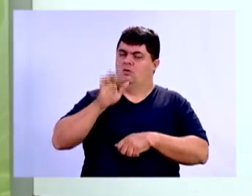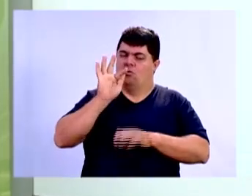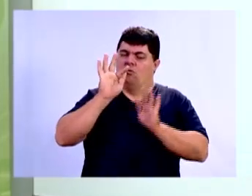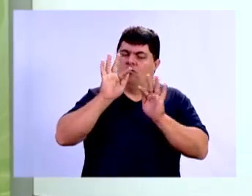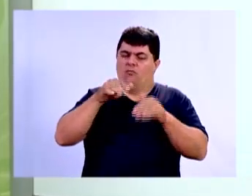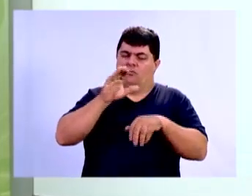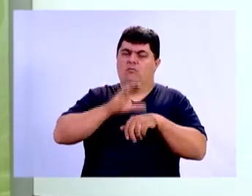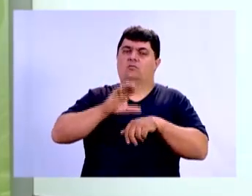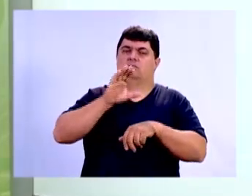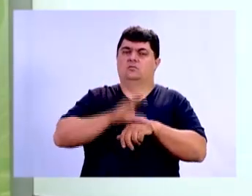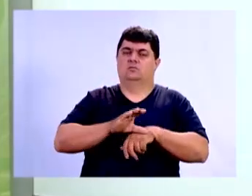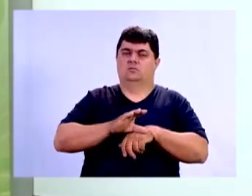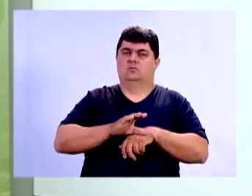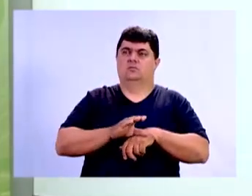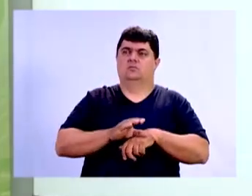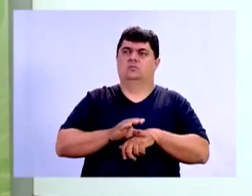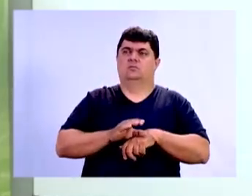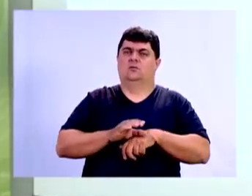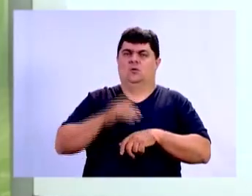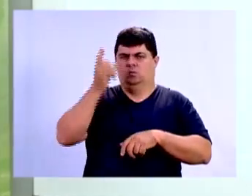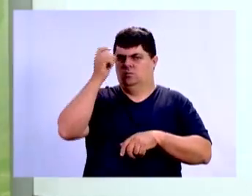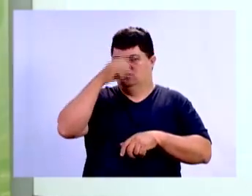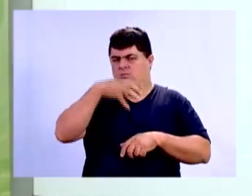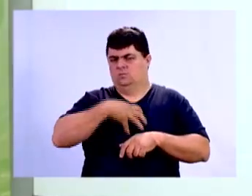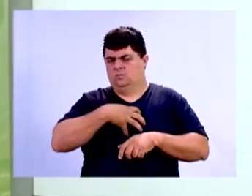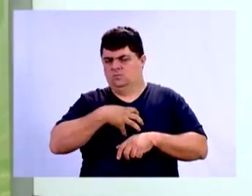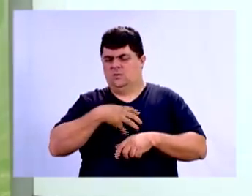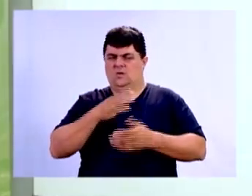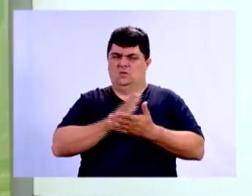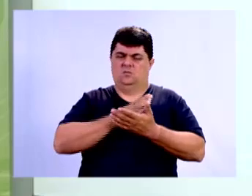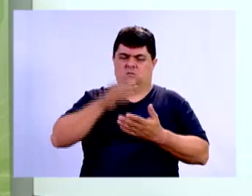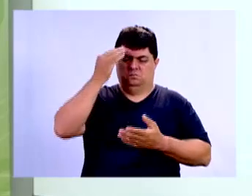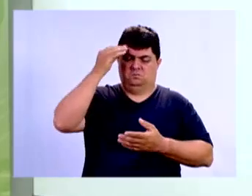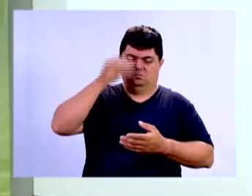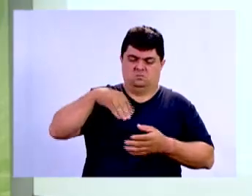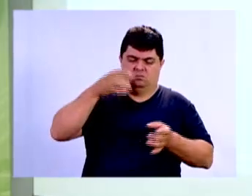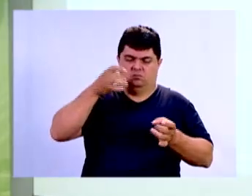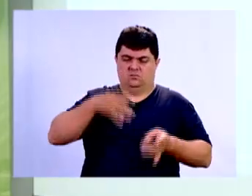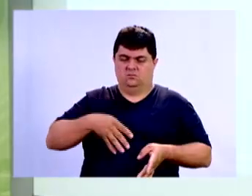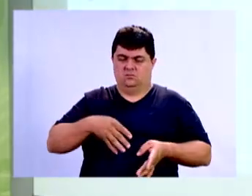final do curso, é difícil, as pessoas às vezes desistem no meio do caminho pelos